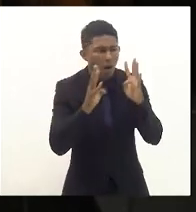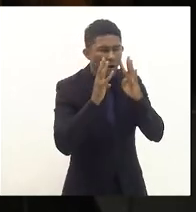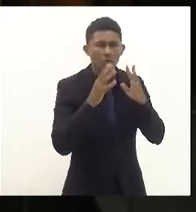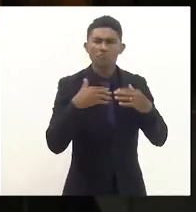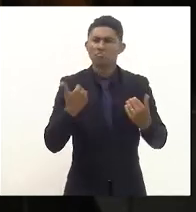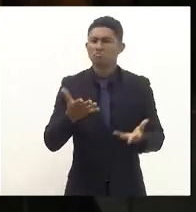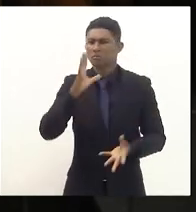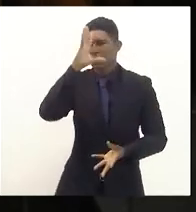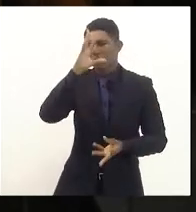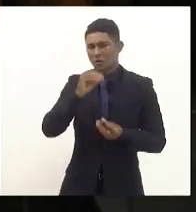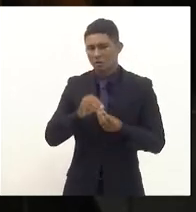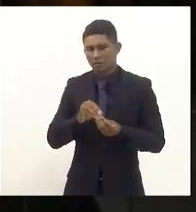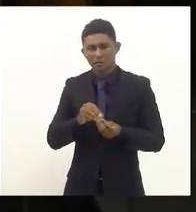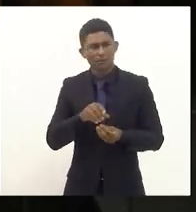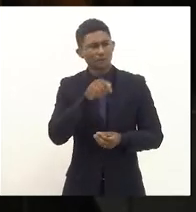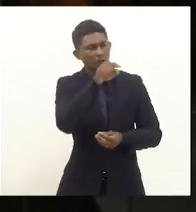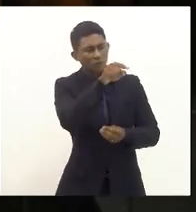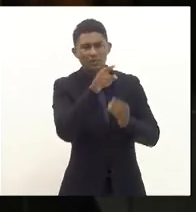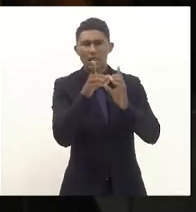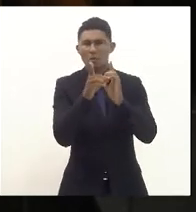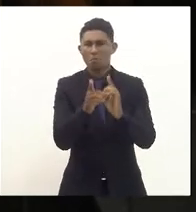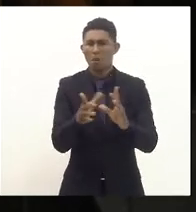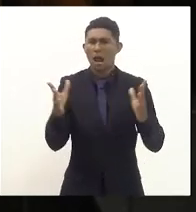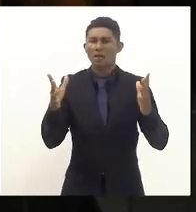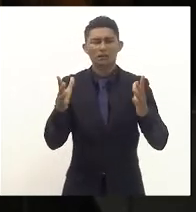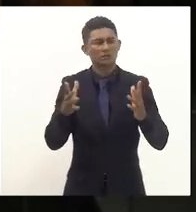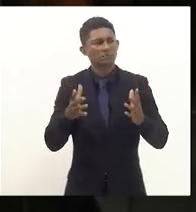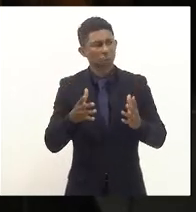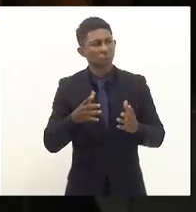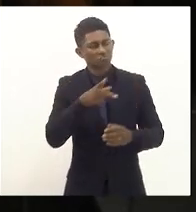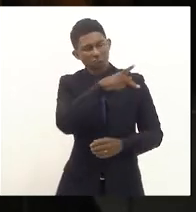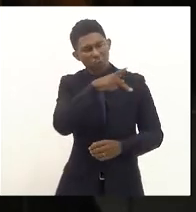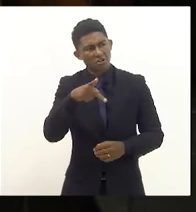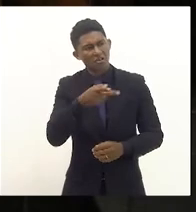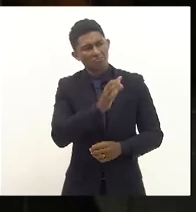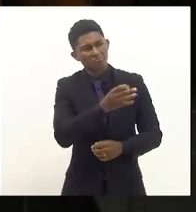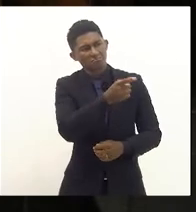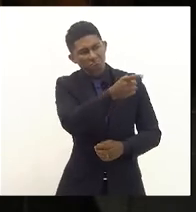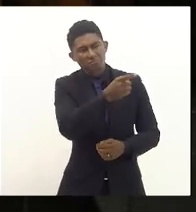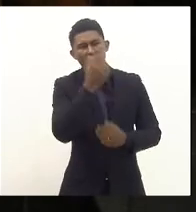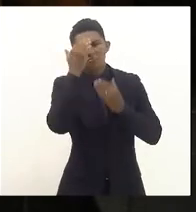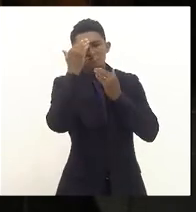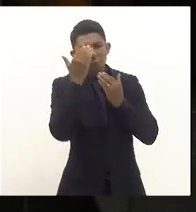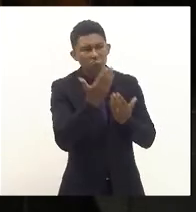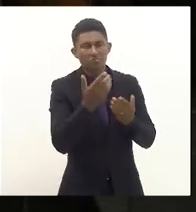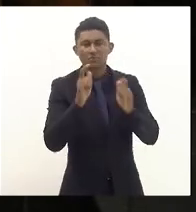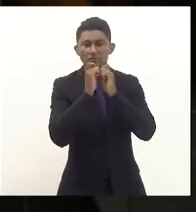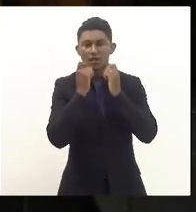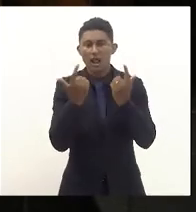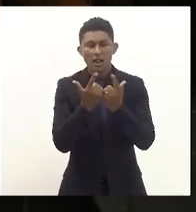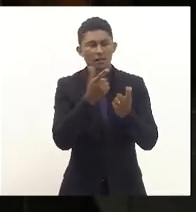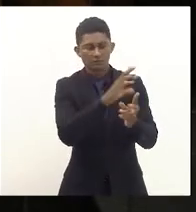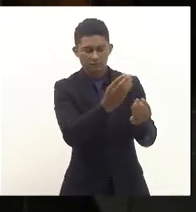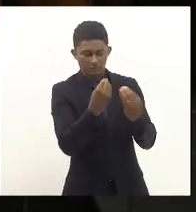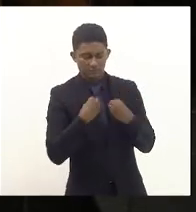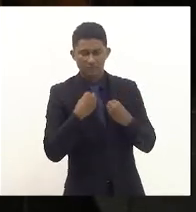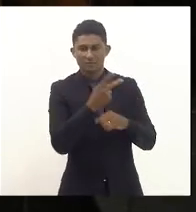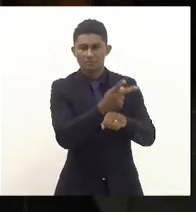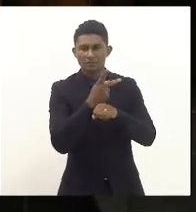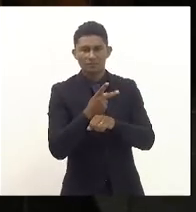aí o sucesso desse dessa visão democrática dessa presidência então eu agradeço muito ao Senhor essa casa por essa comenda